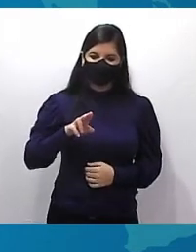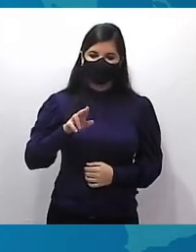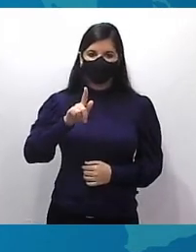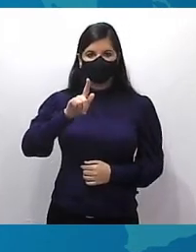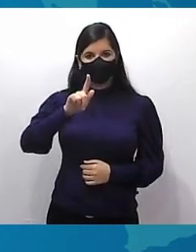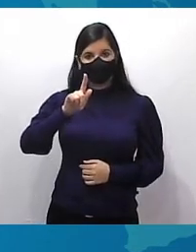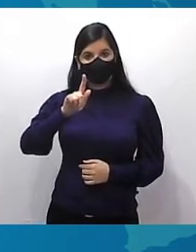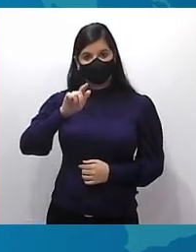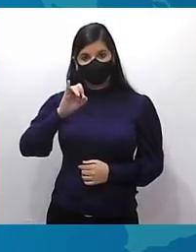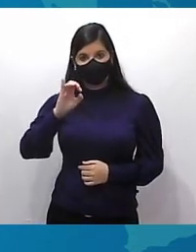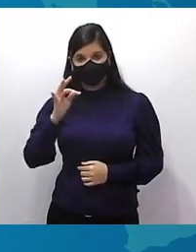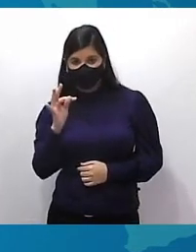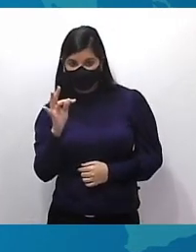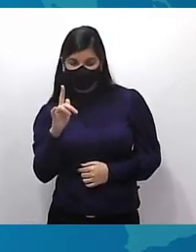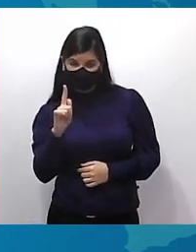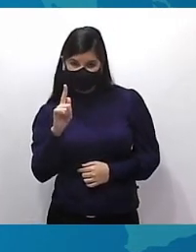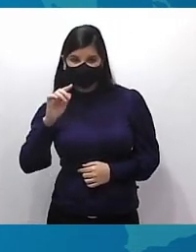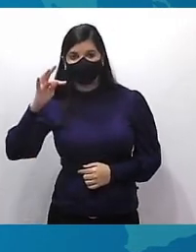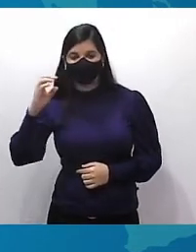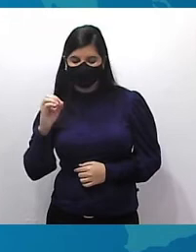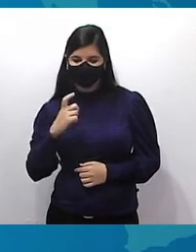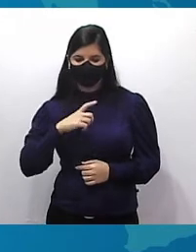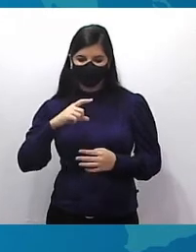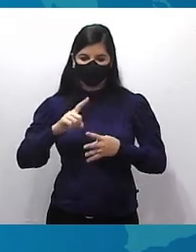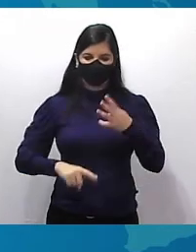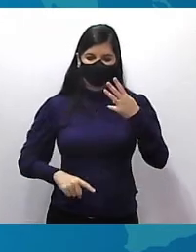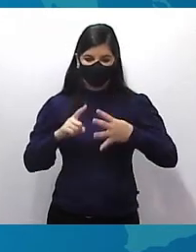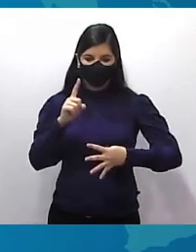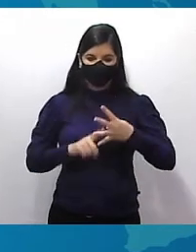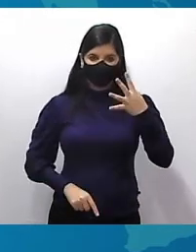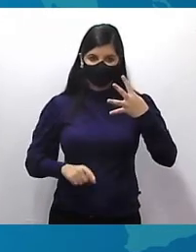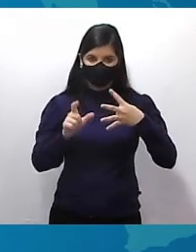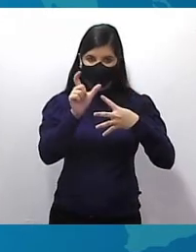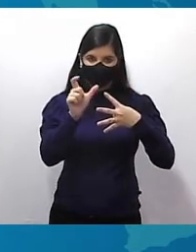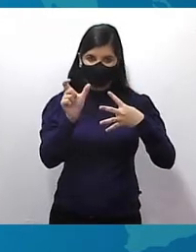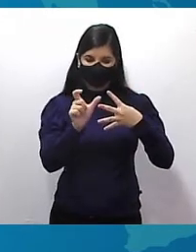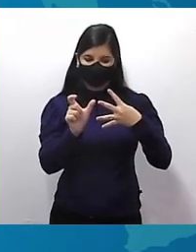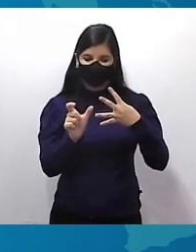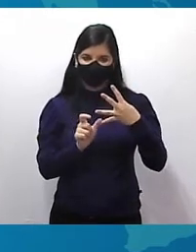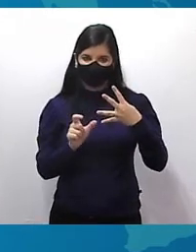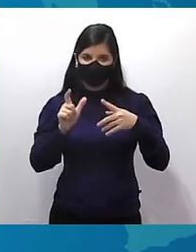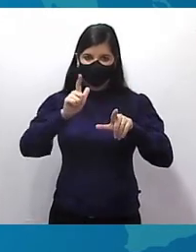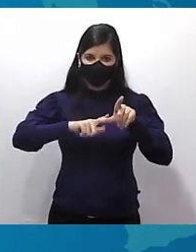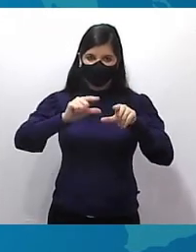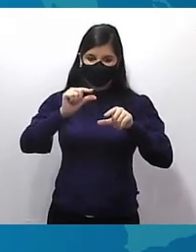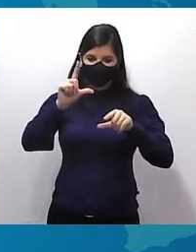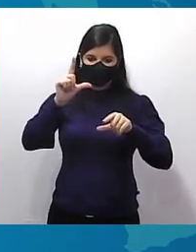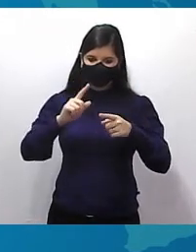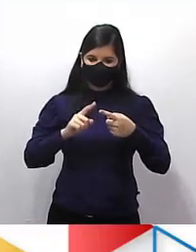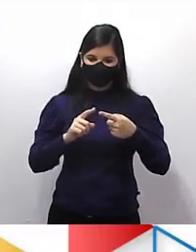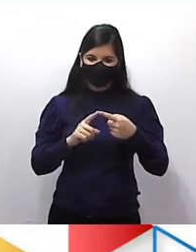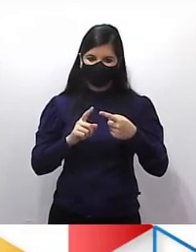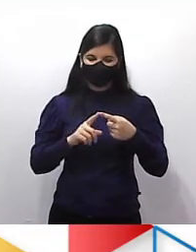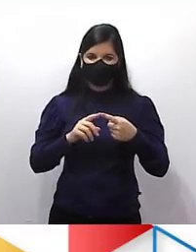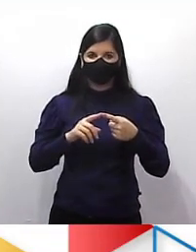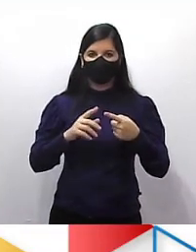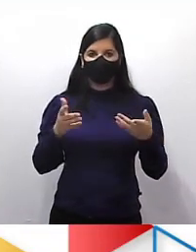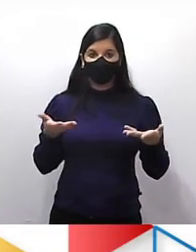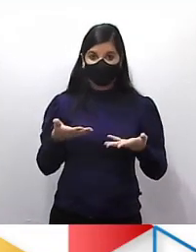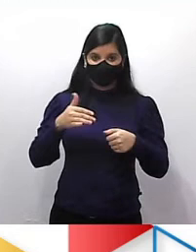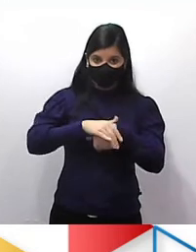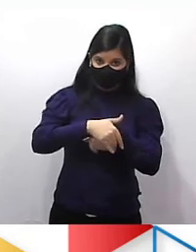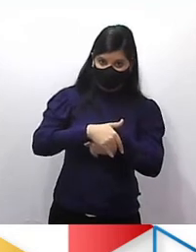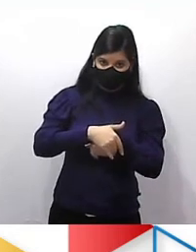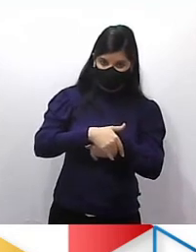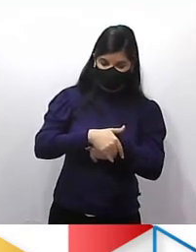to. A gente tem 4 palavras que eu deixei aí em maiúsculo, vai ser tonight, essa